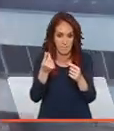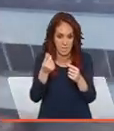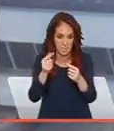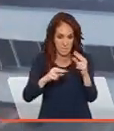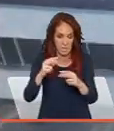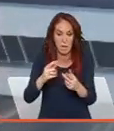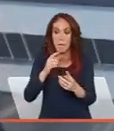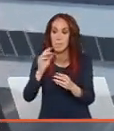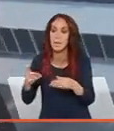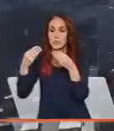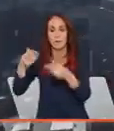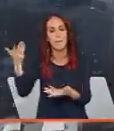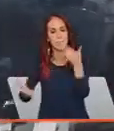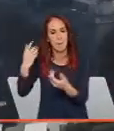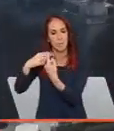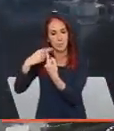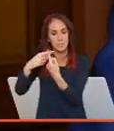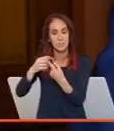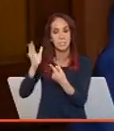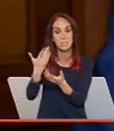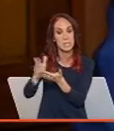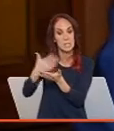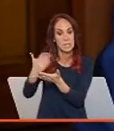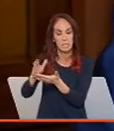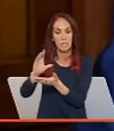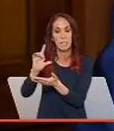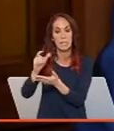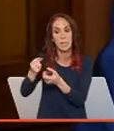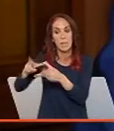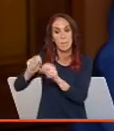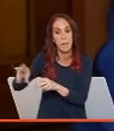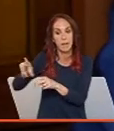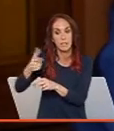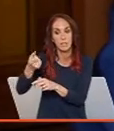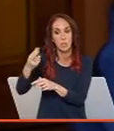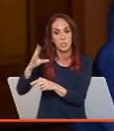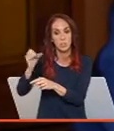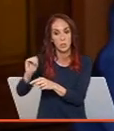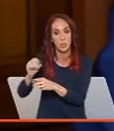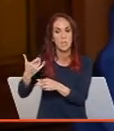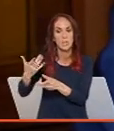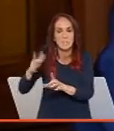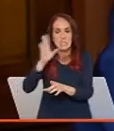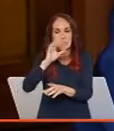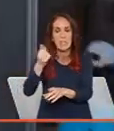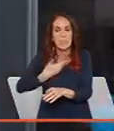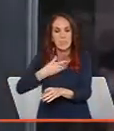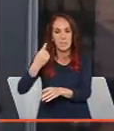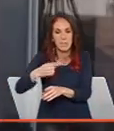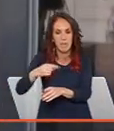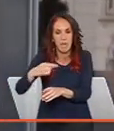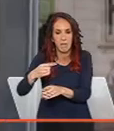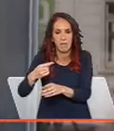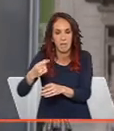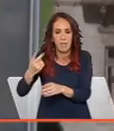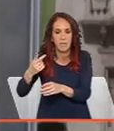positivos, precisa de limpar esses tóxicos. Os bancos, no fundo, querem livrar-se, muitas vezes, de uma dívida e encaixar algum dinheiro. Só